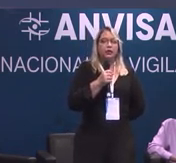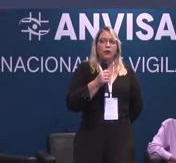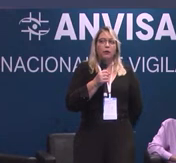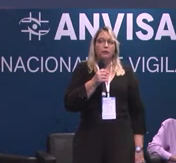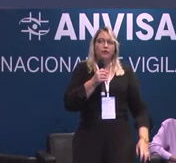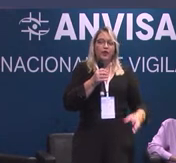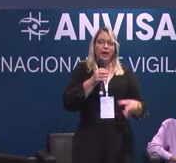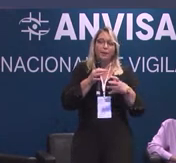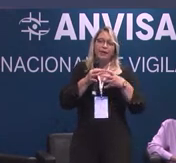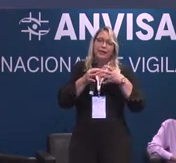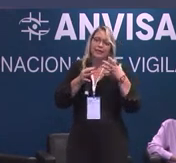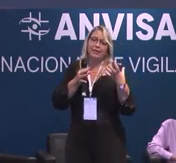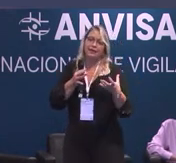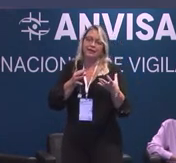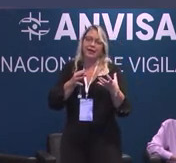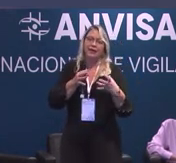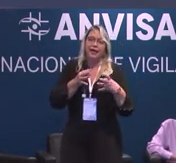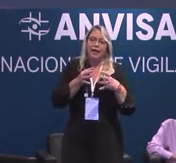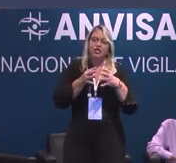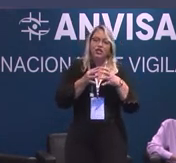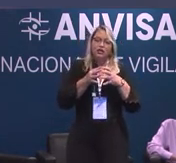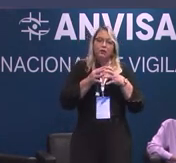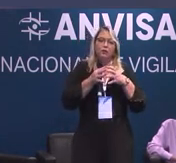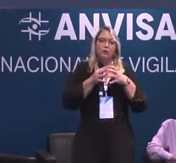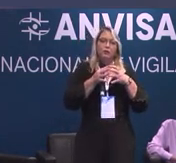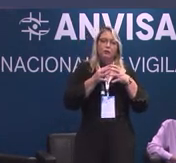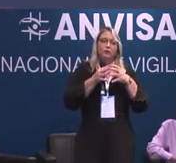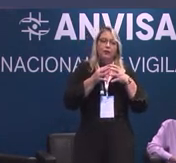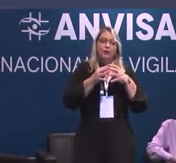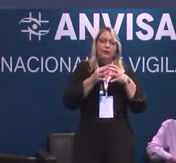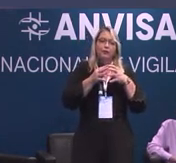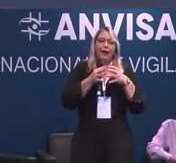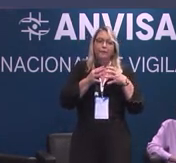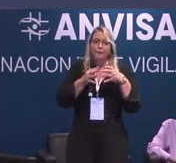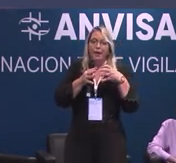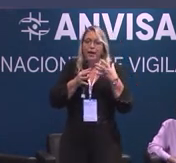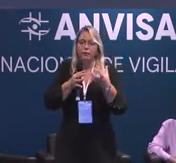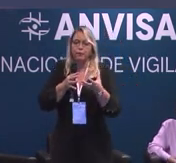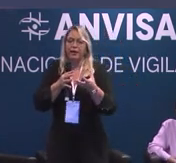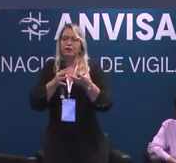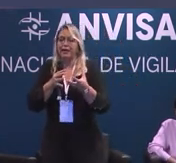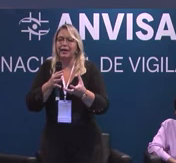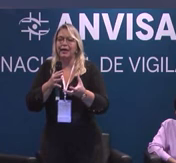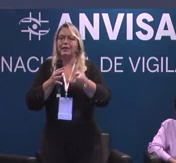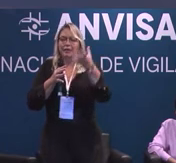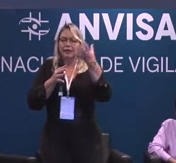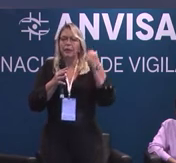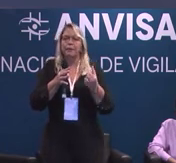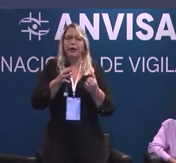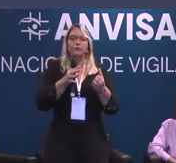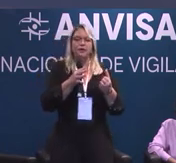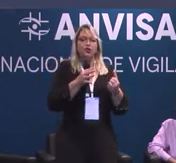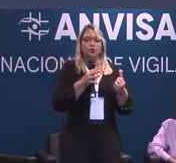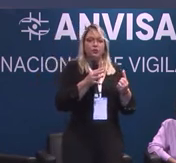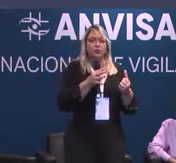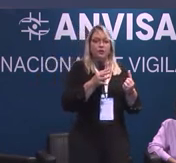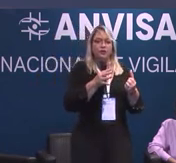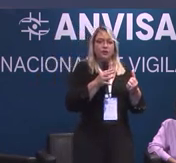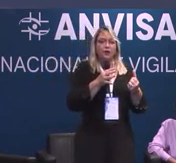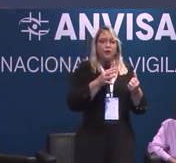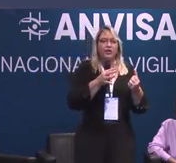A gente não viabiliza, né? A gente não dá meios para que a sociedade também nos ajude.